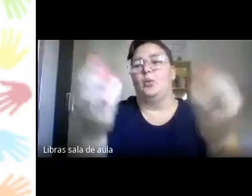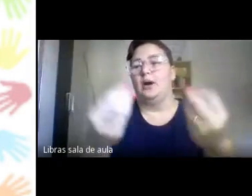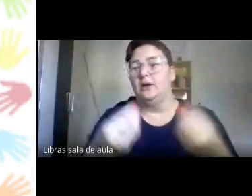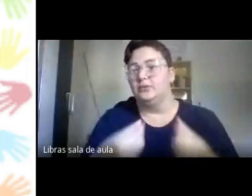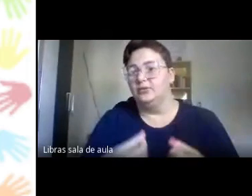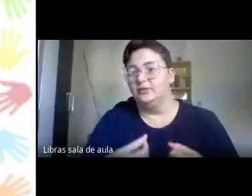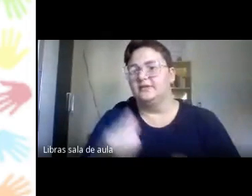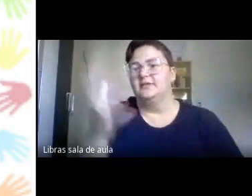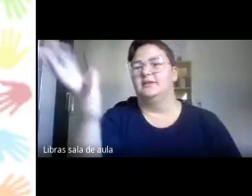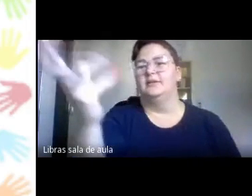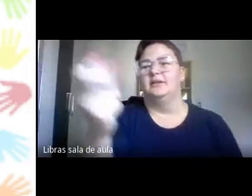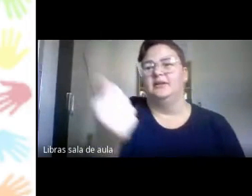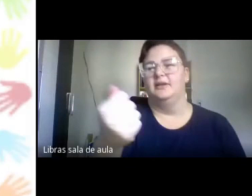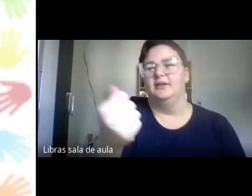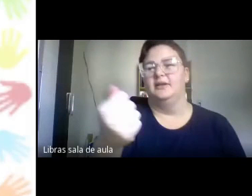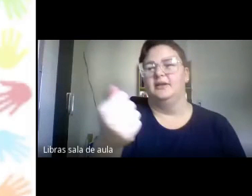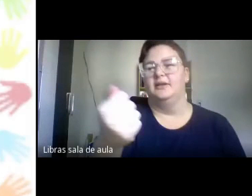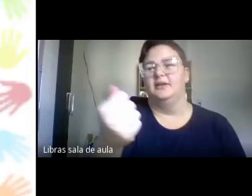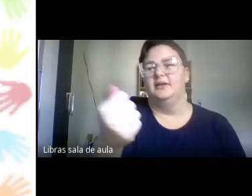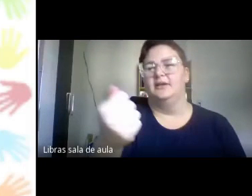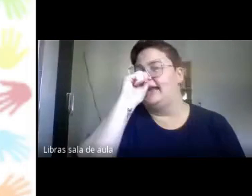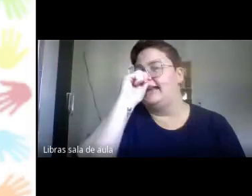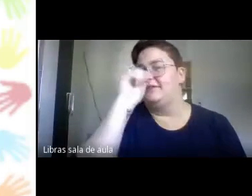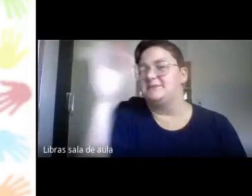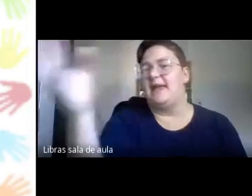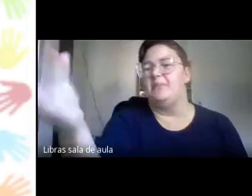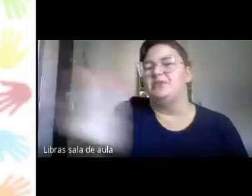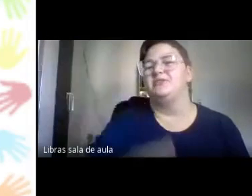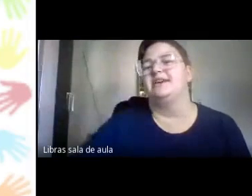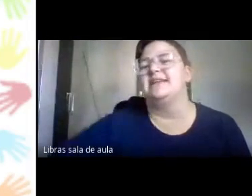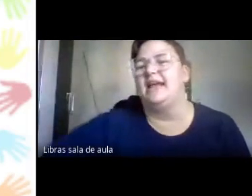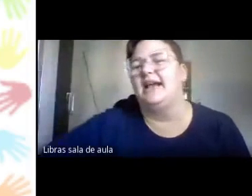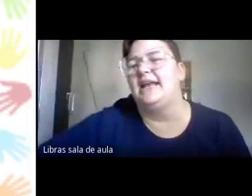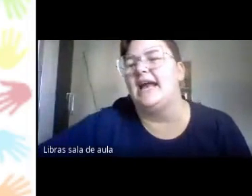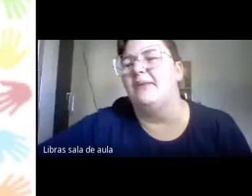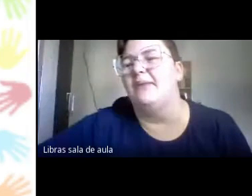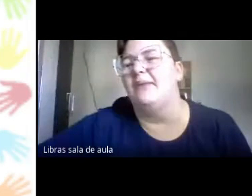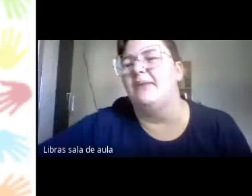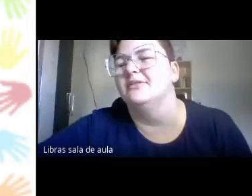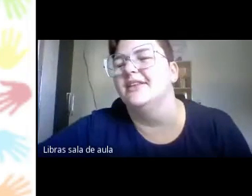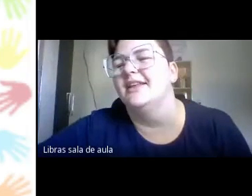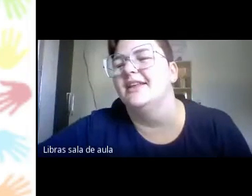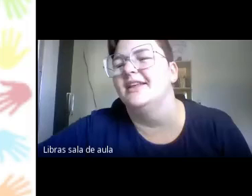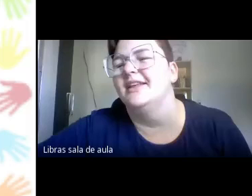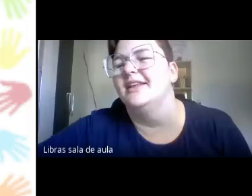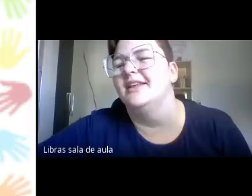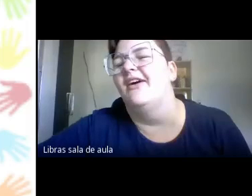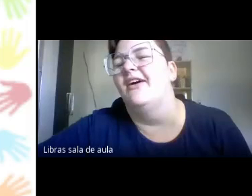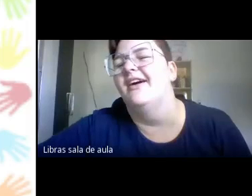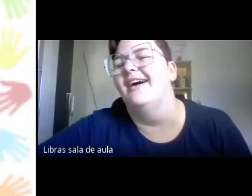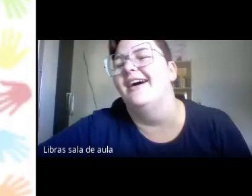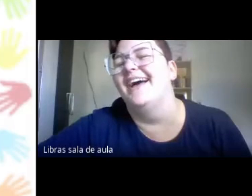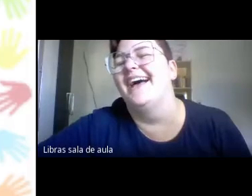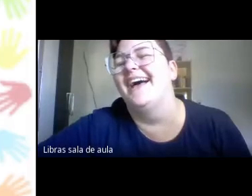né? Quantos? Vocês podem ver que a Karina faz bem rapidinho. Faz aí, Karina, rapidinho. Ó